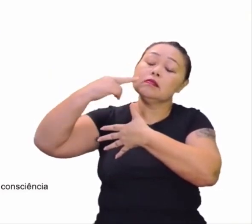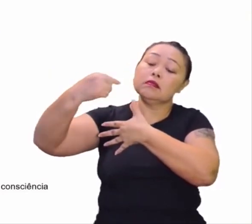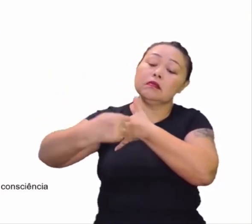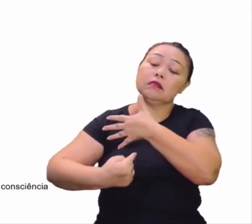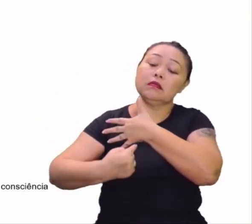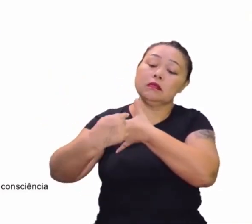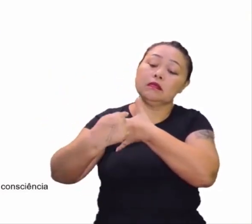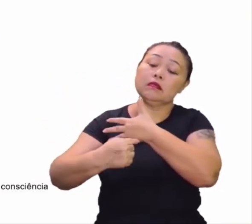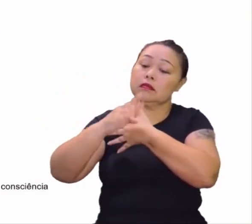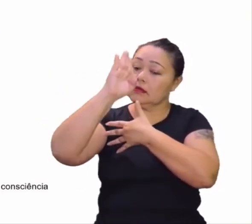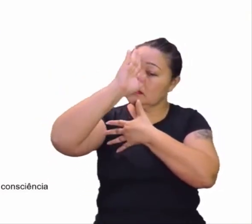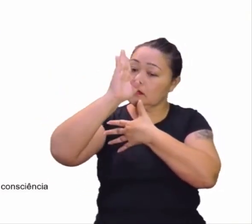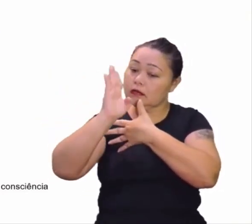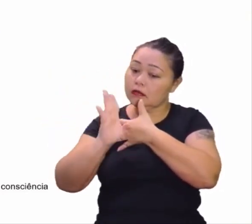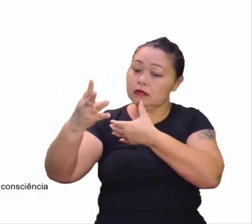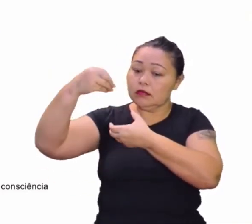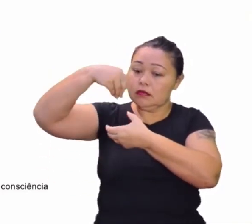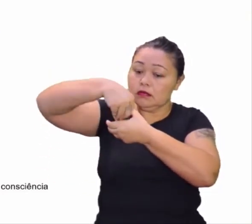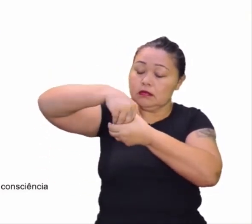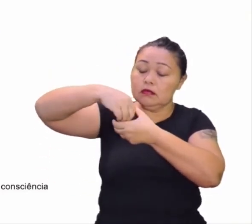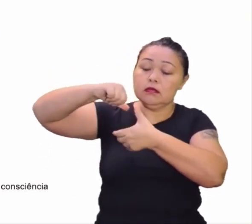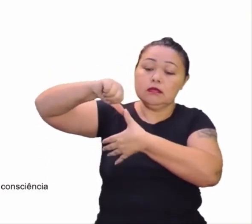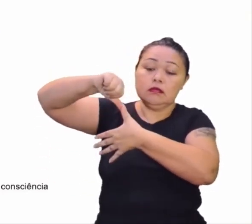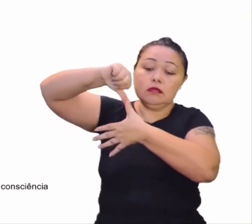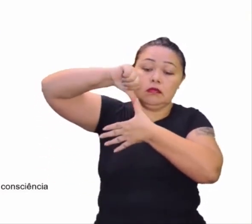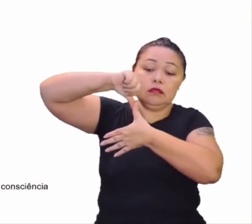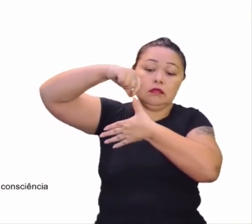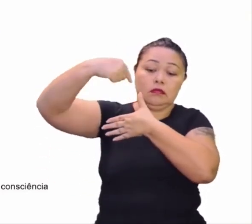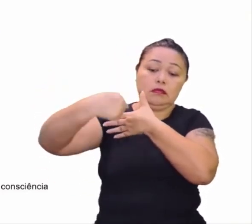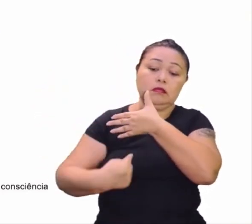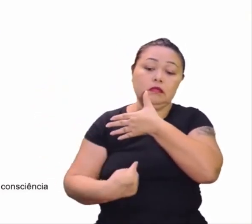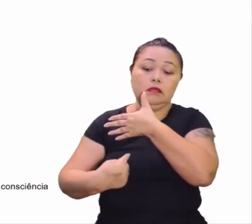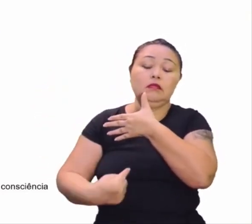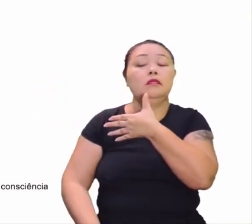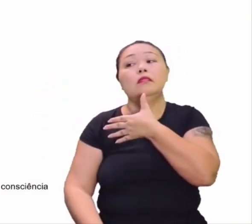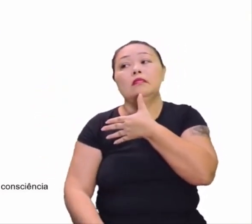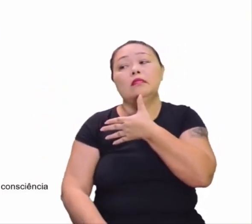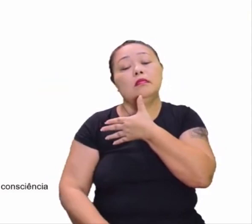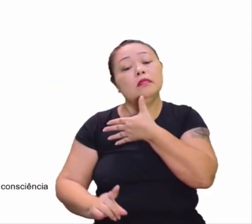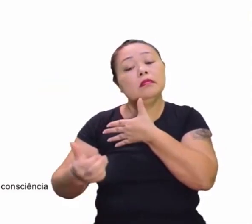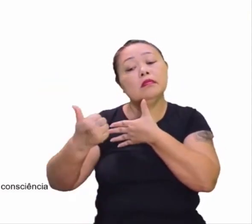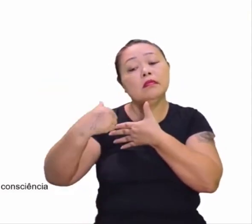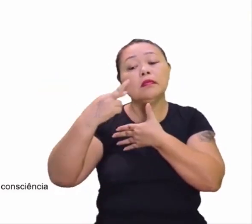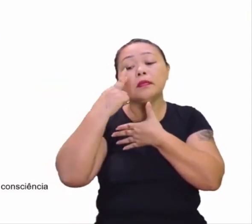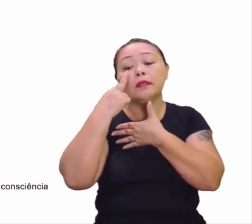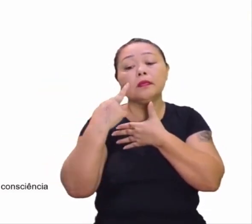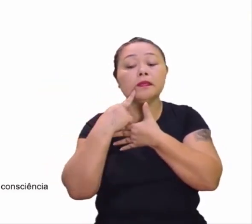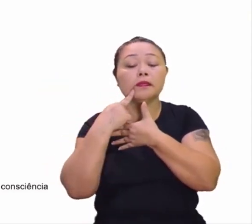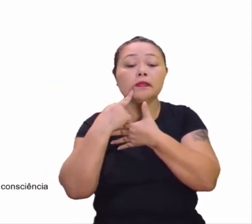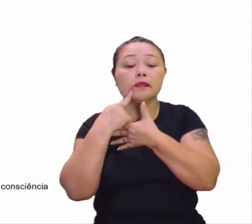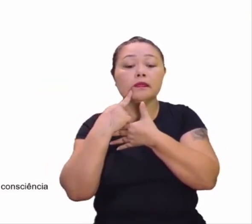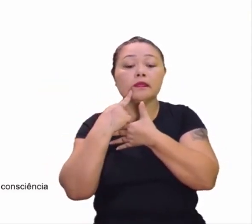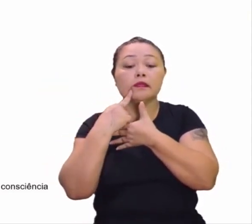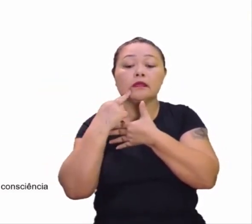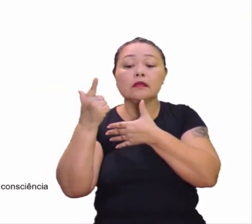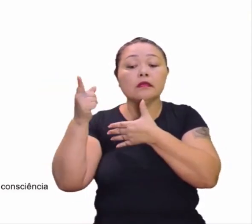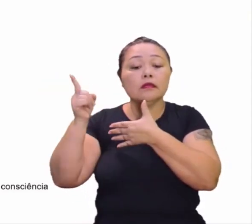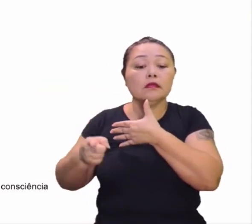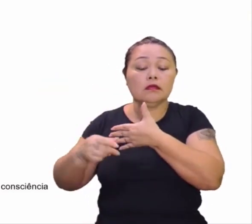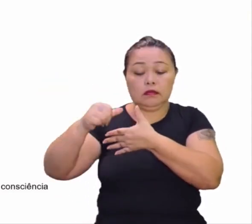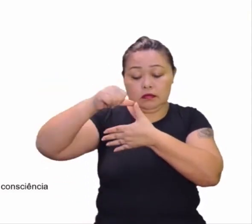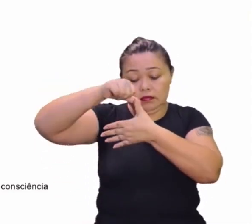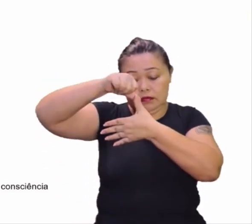localizada aqui no Brasil, que faz parte da América do Sul. E Rondônia está localizado na